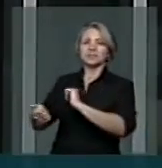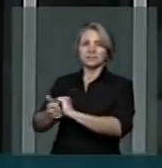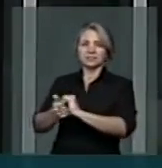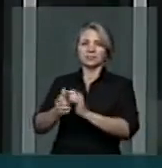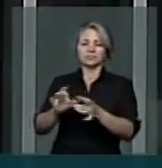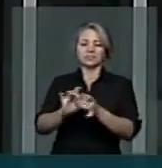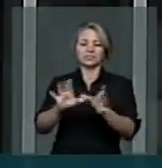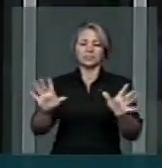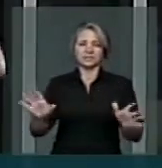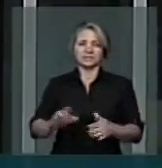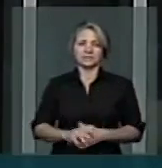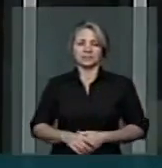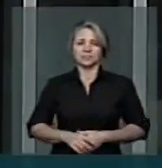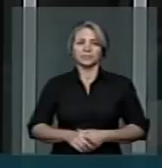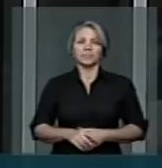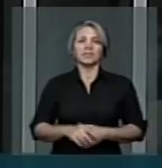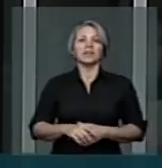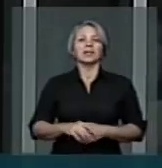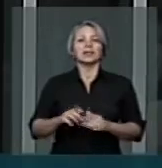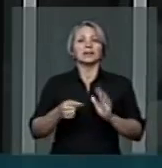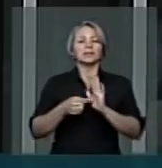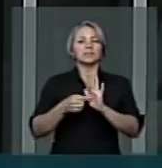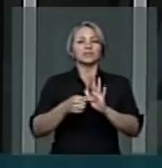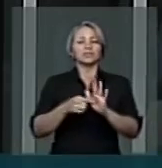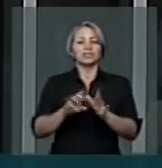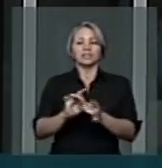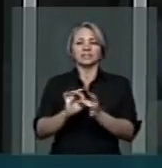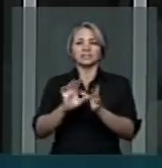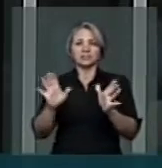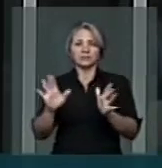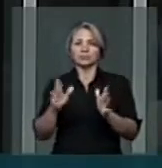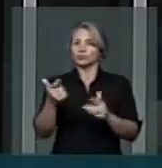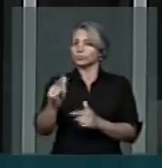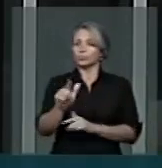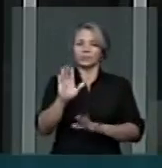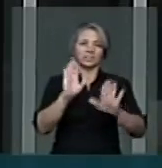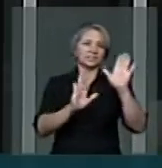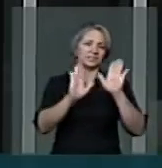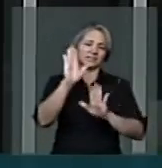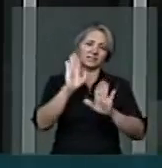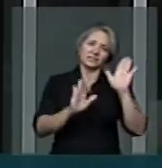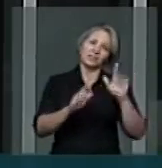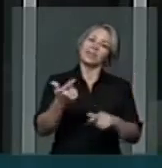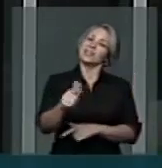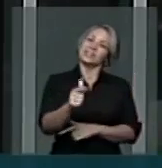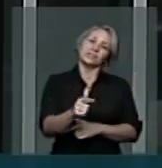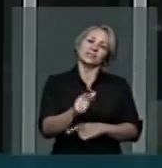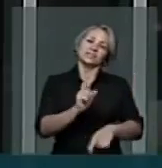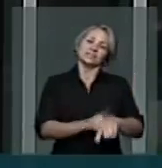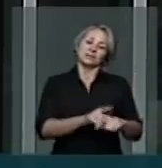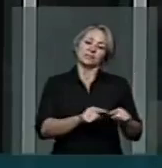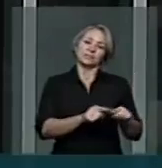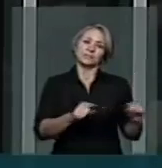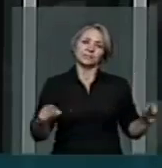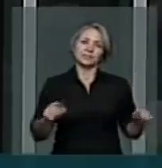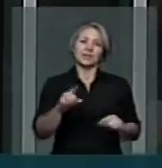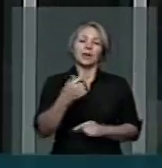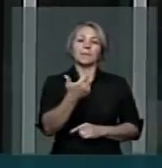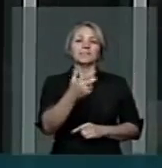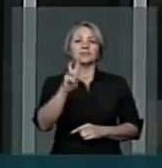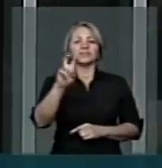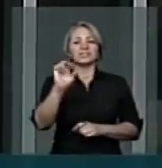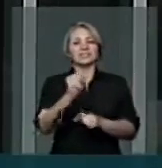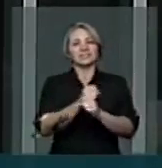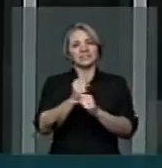autorizações, que, por sinal, as autorizações são sem licitação e sem prazo, já que são por 25